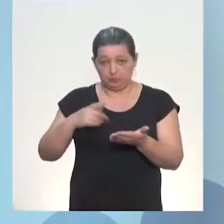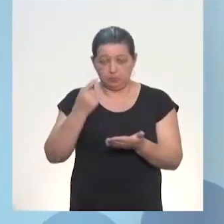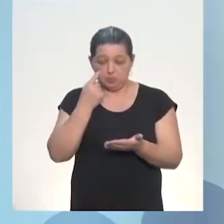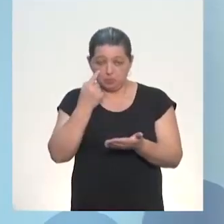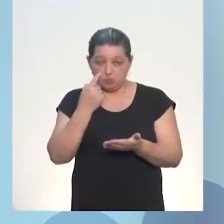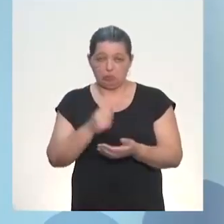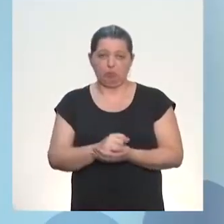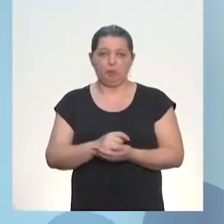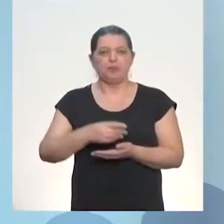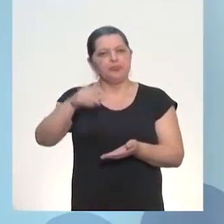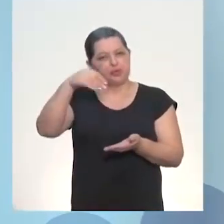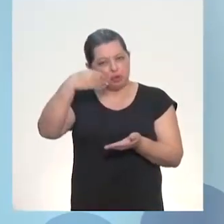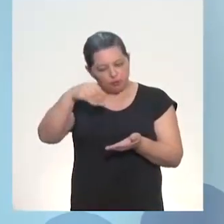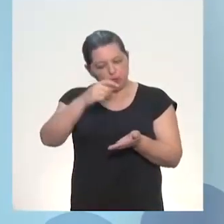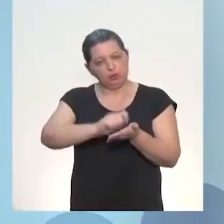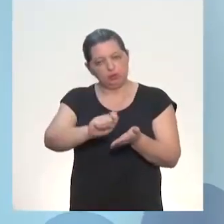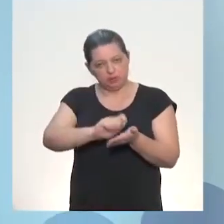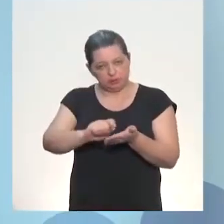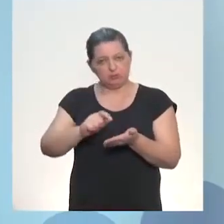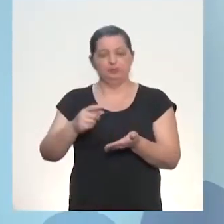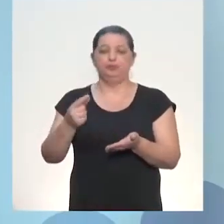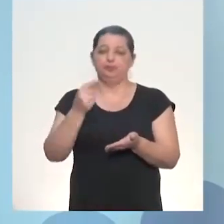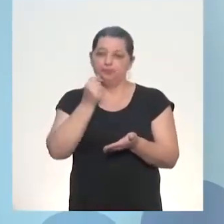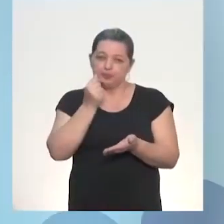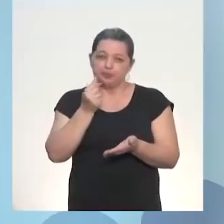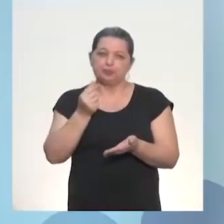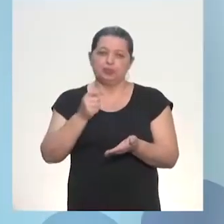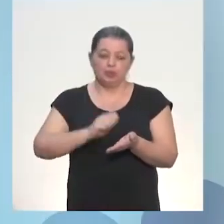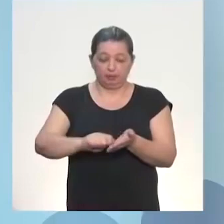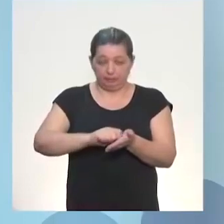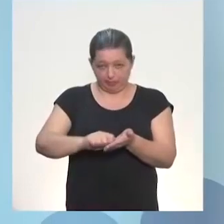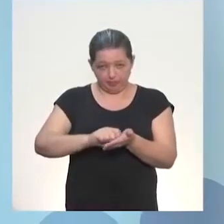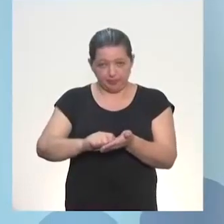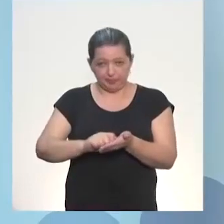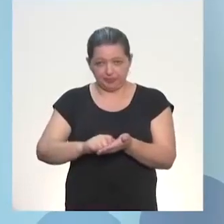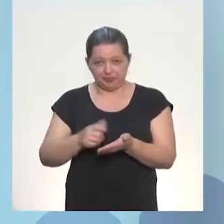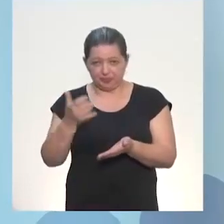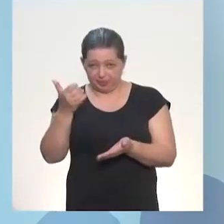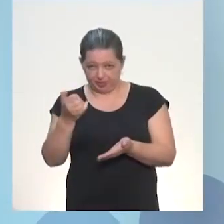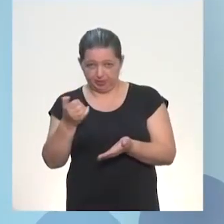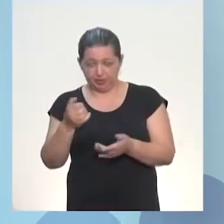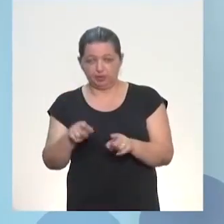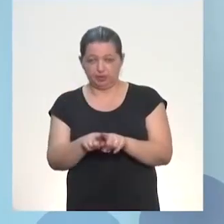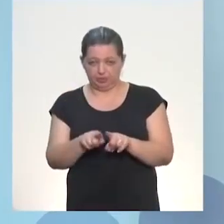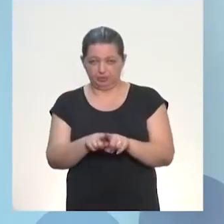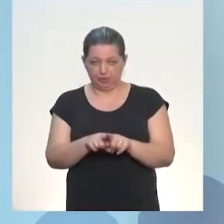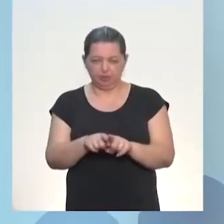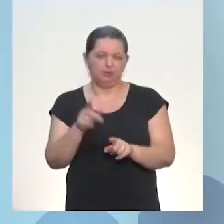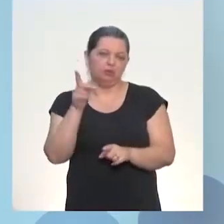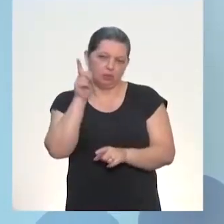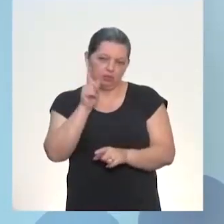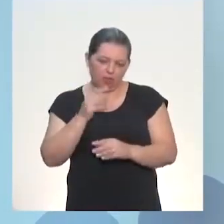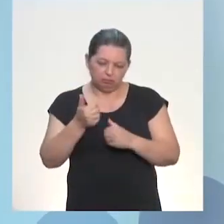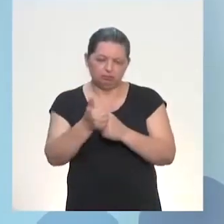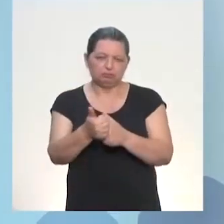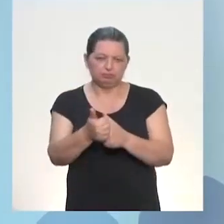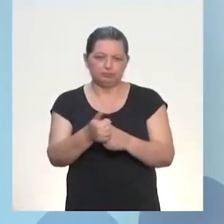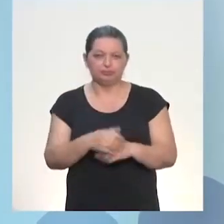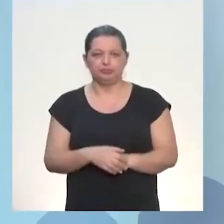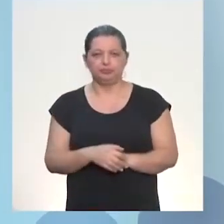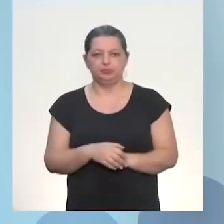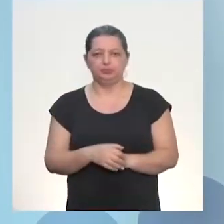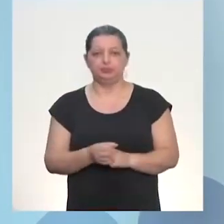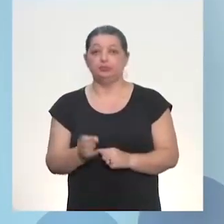separe folhas para anotação, lápis, borracha e caneta, que você consegue acompanhar a nossa aula naturalmente. E você, professor, se quiser saber